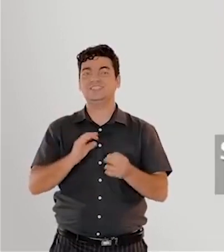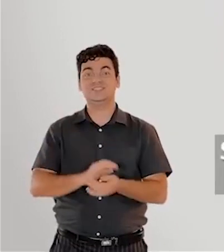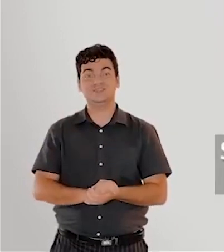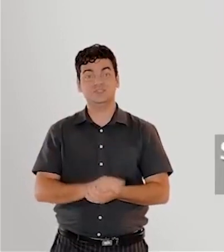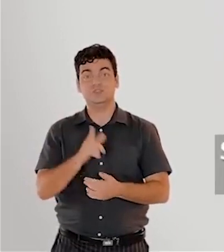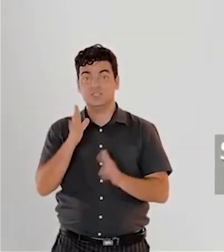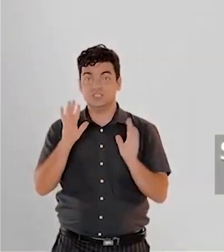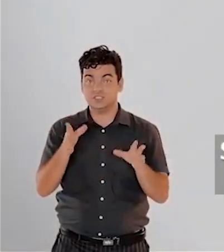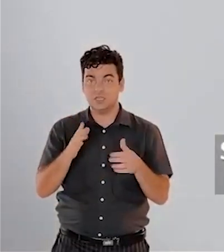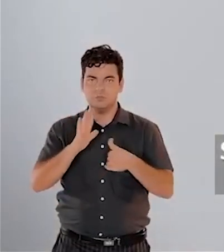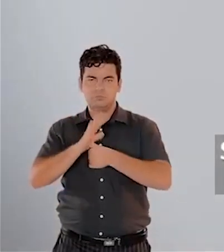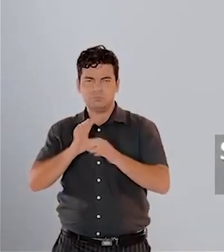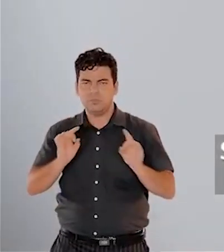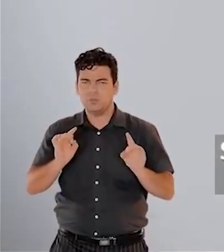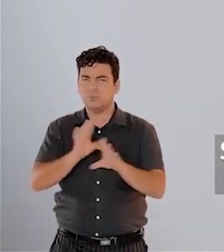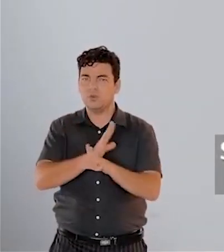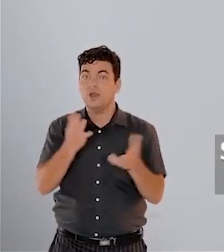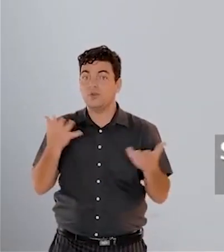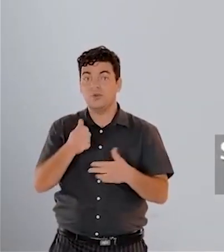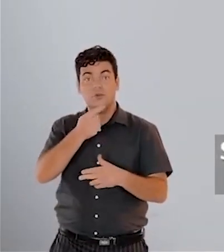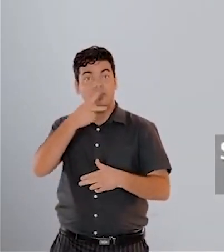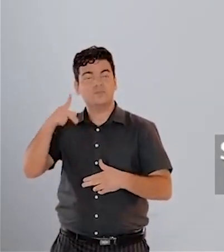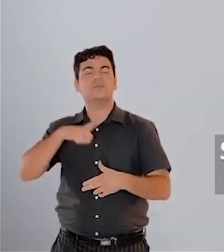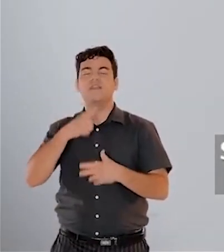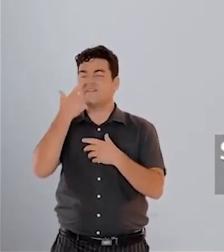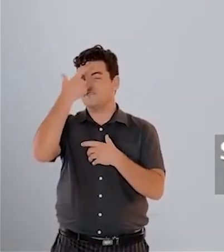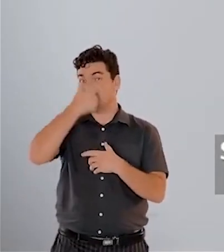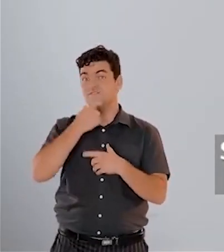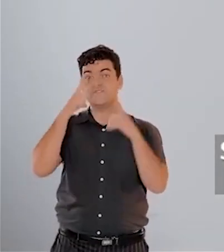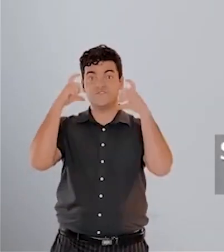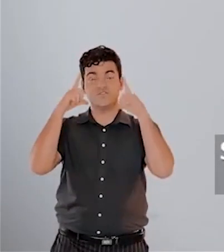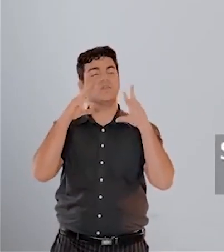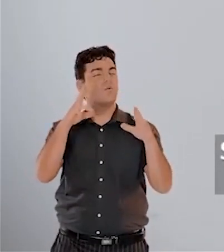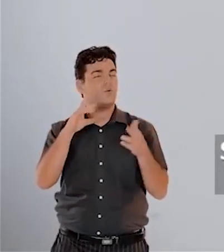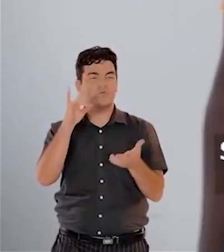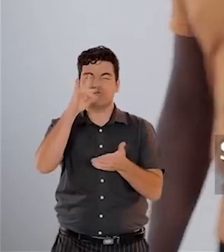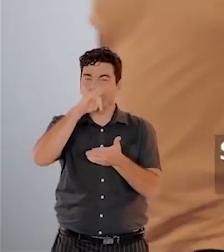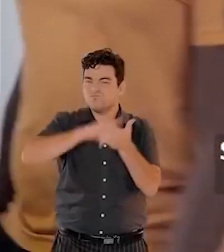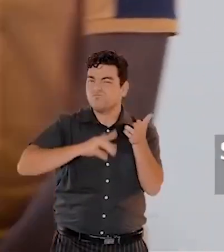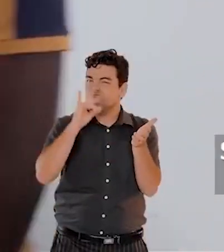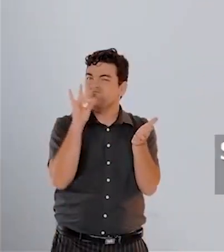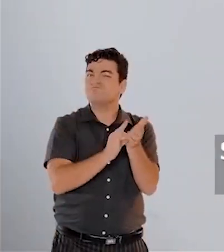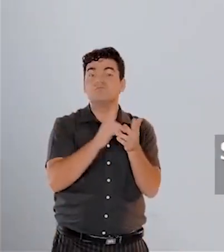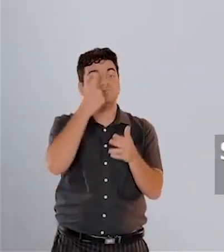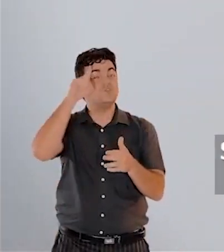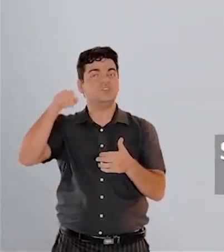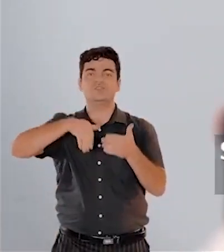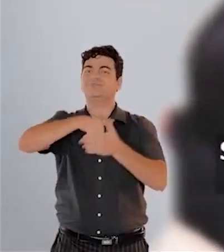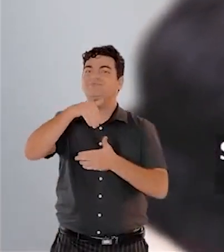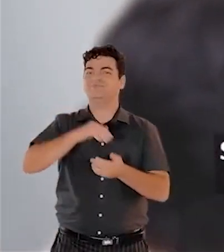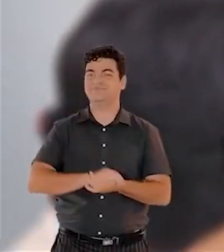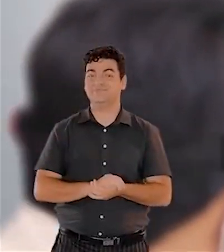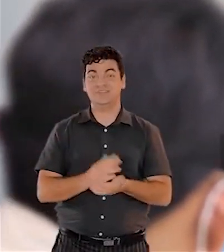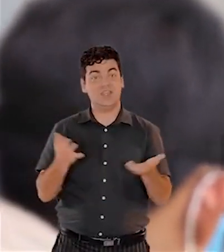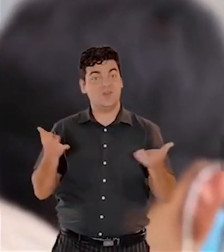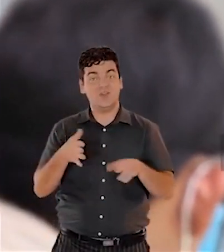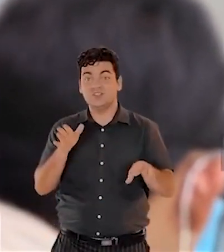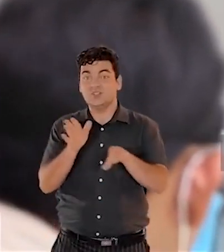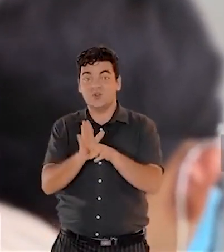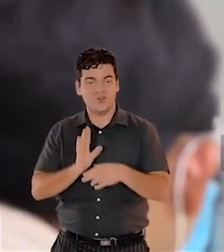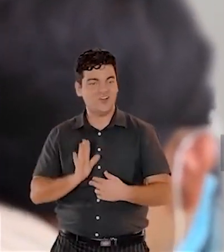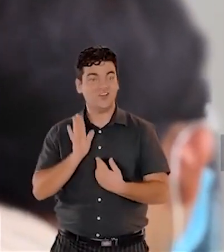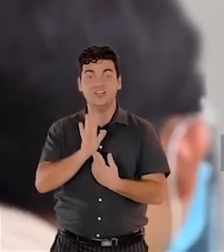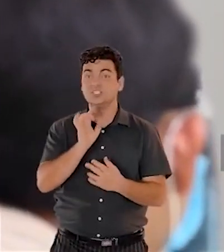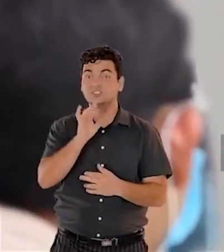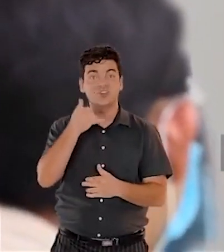de todos nós Desde o ano passado como forma de prevenir o contágio pelo novo coronavírus é possível fazer a emissão do título de